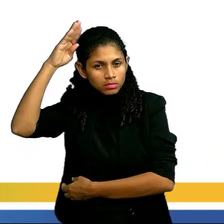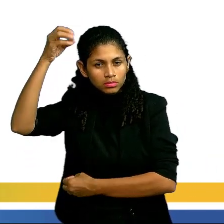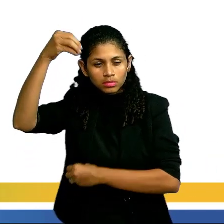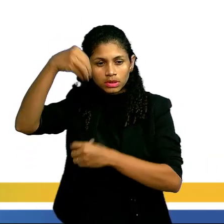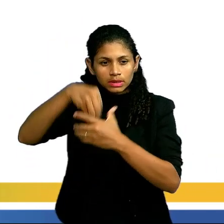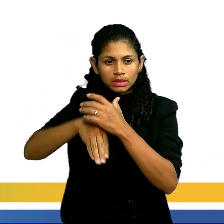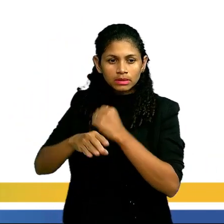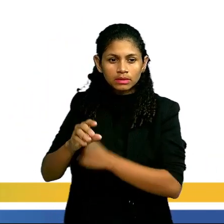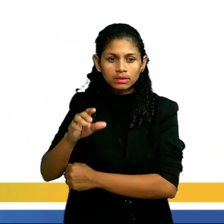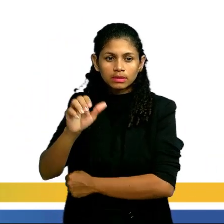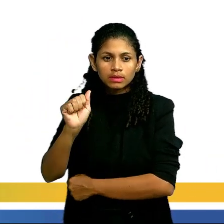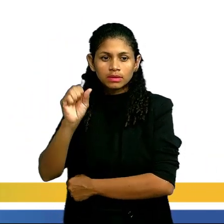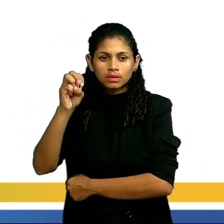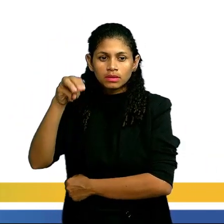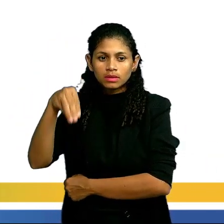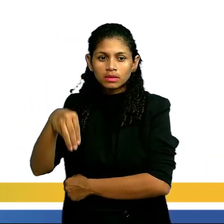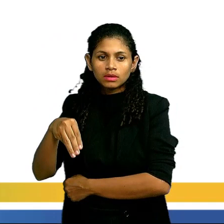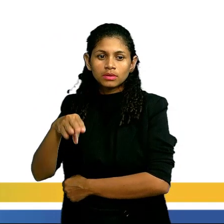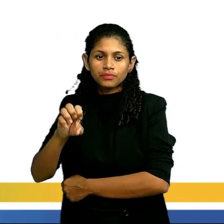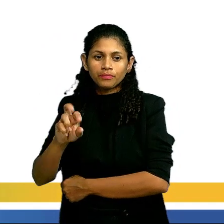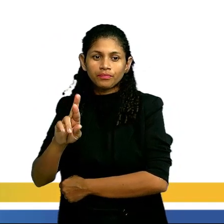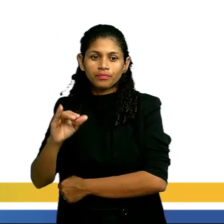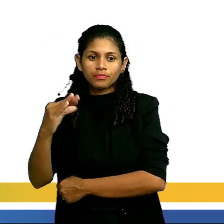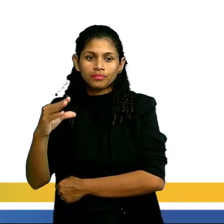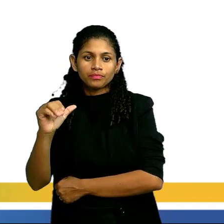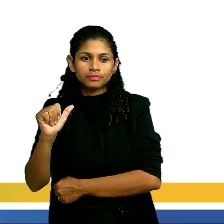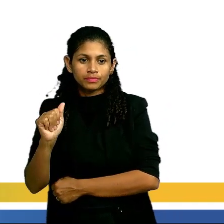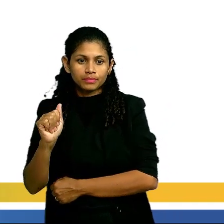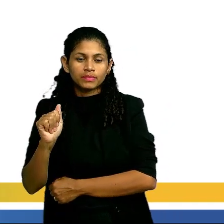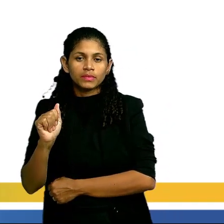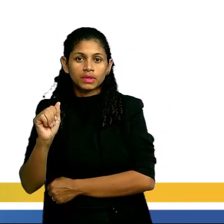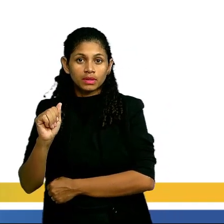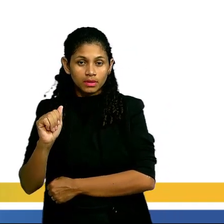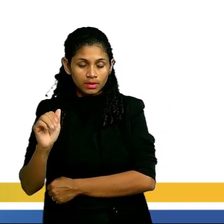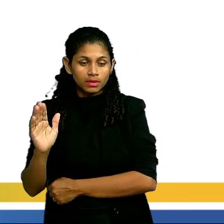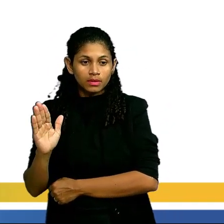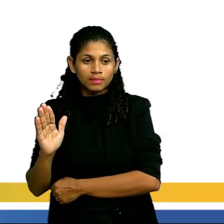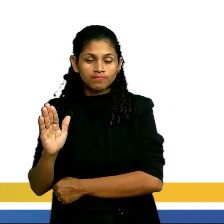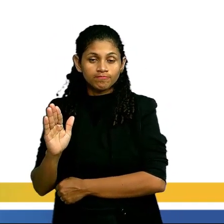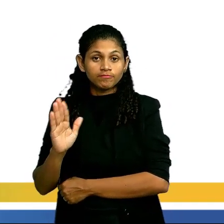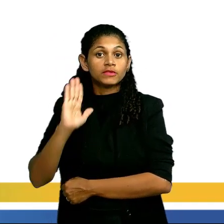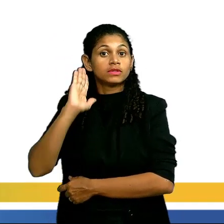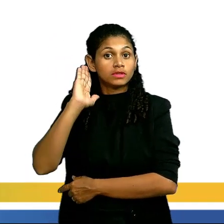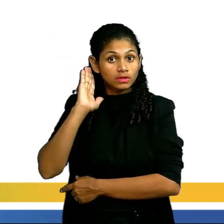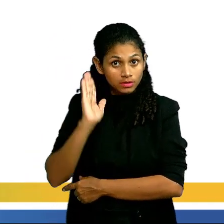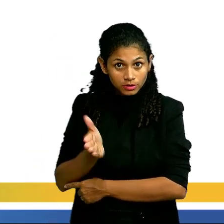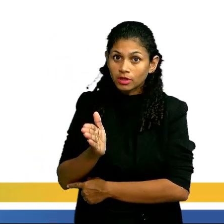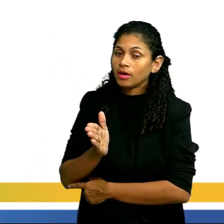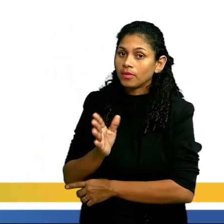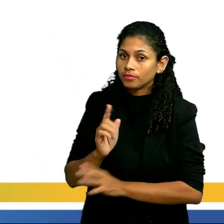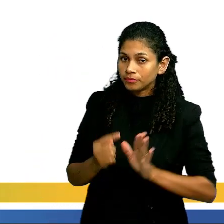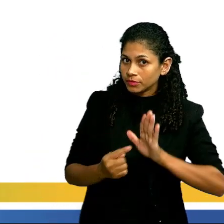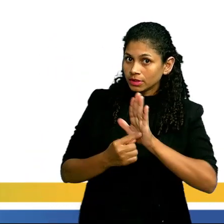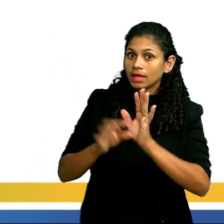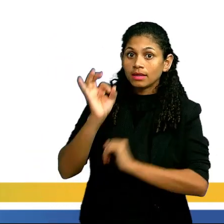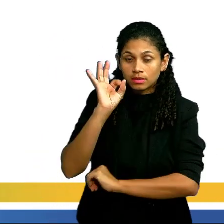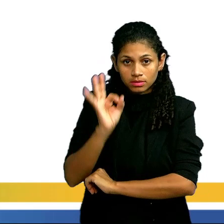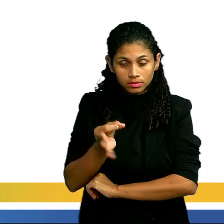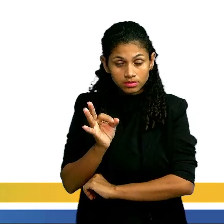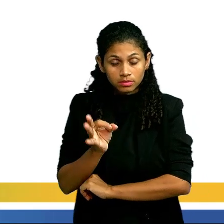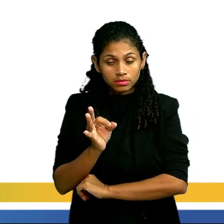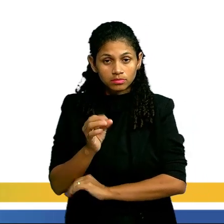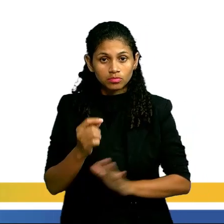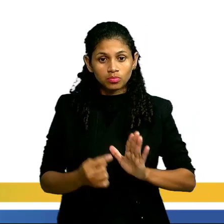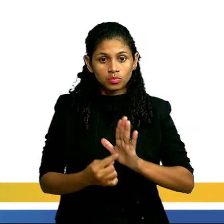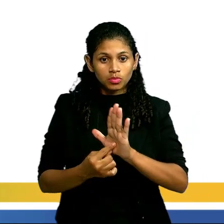Então, nessa alternativa, que eu já vou logo dar um spoiler, é o nosso gabarito, a gente nota que o presidente dos Estados